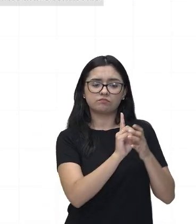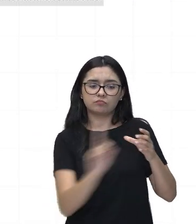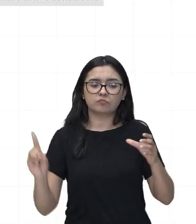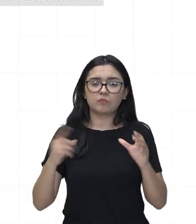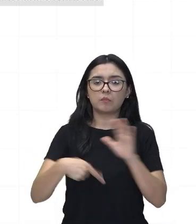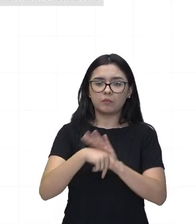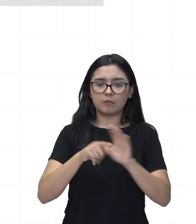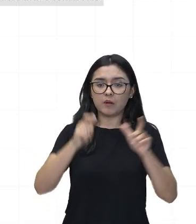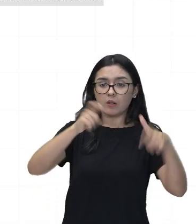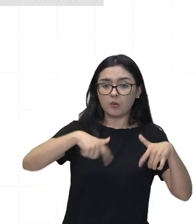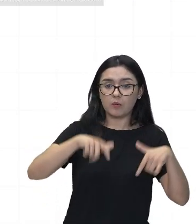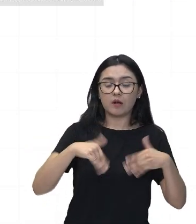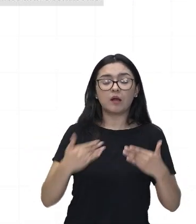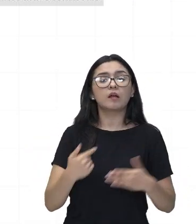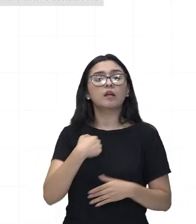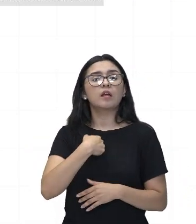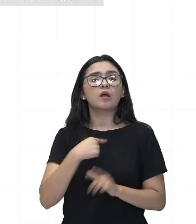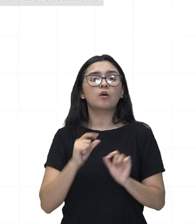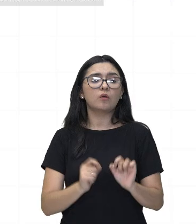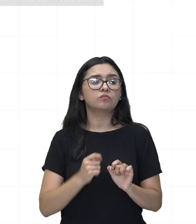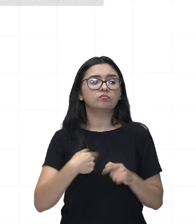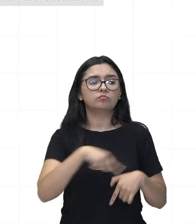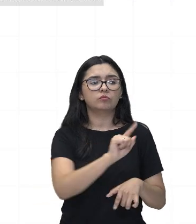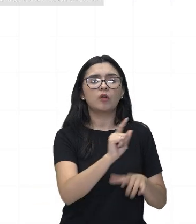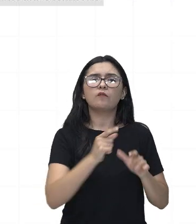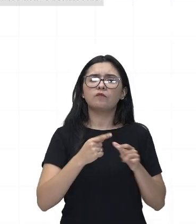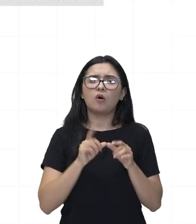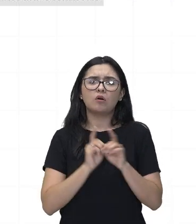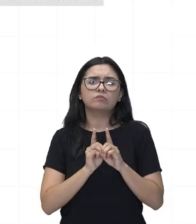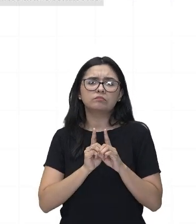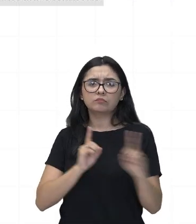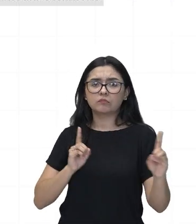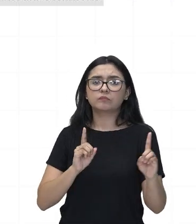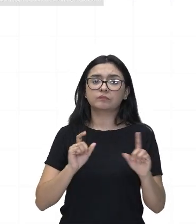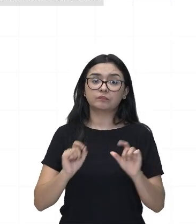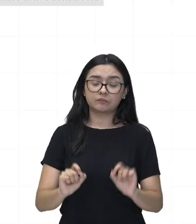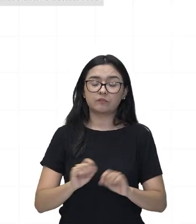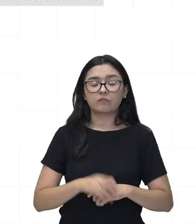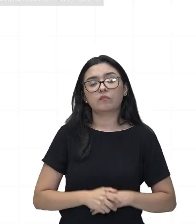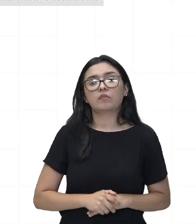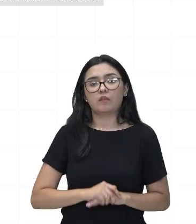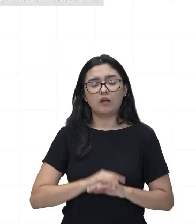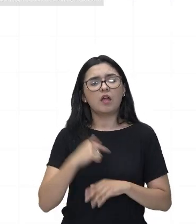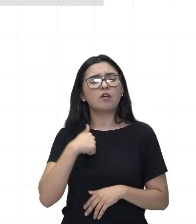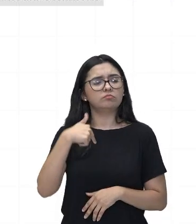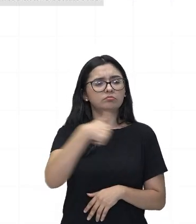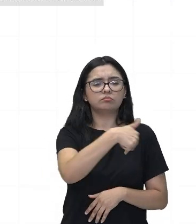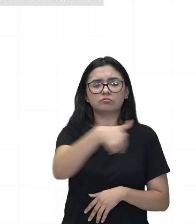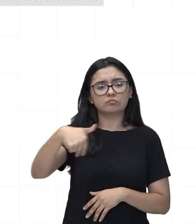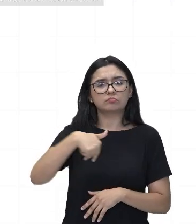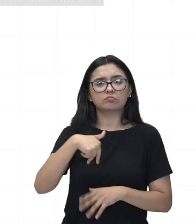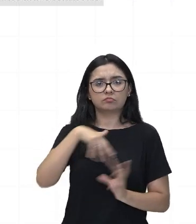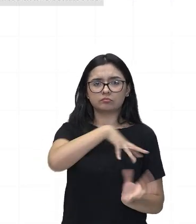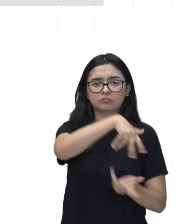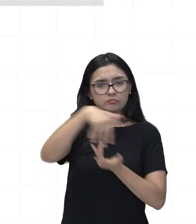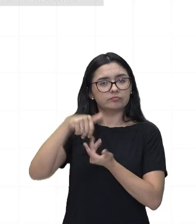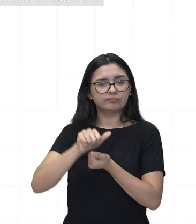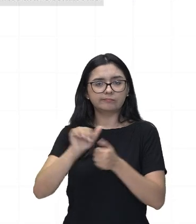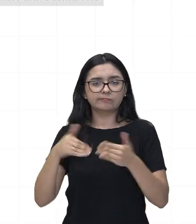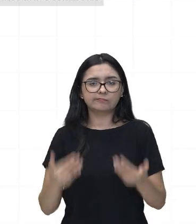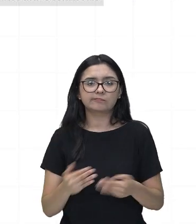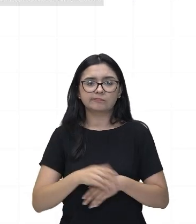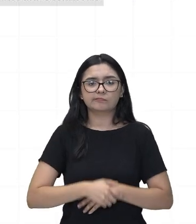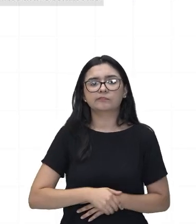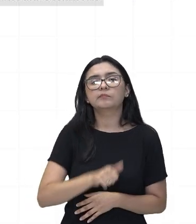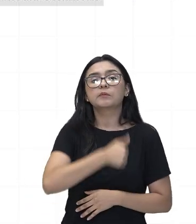deste lugar, e eu devo ocultar-me longe de vossa face, tornando-me um peregrino errante sobre a terra. O